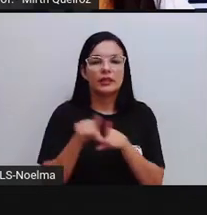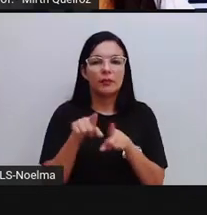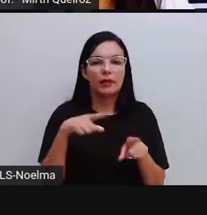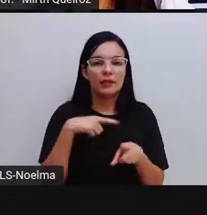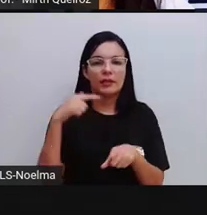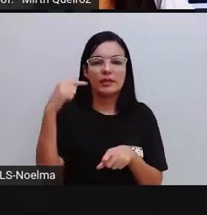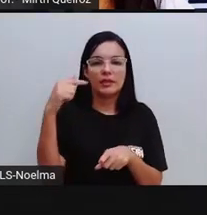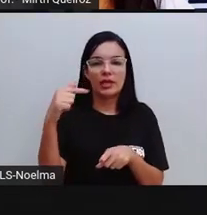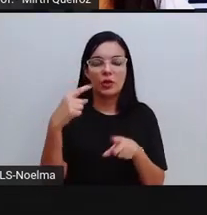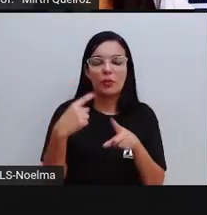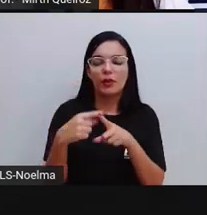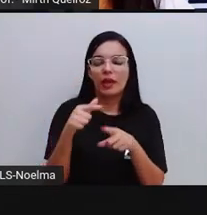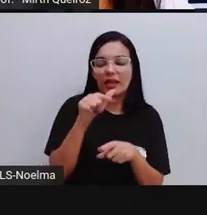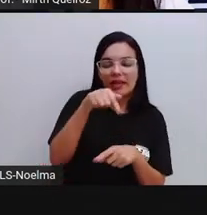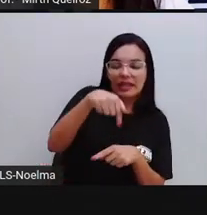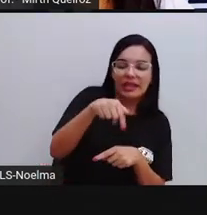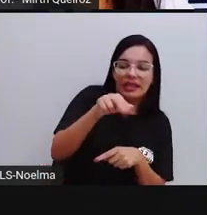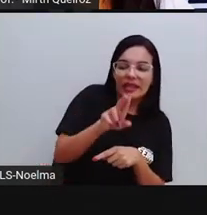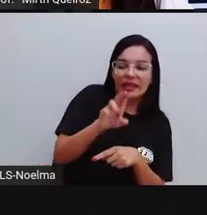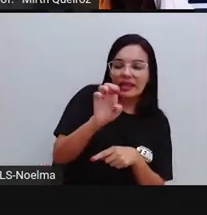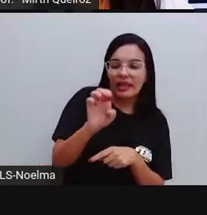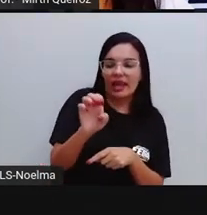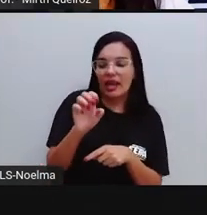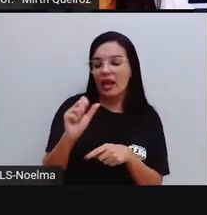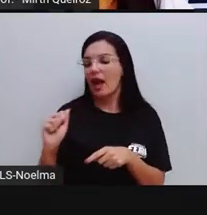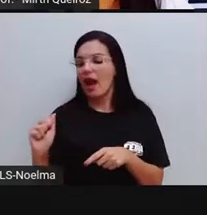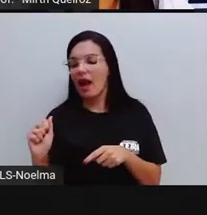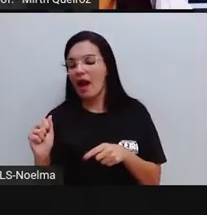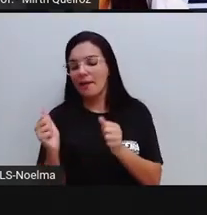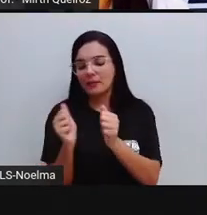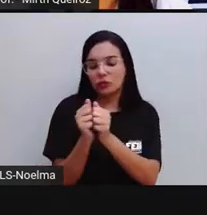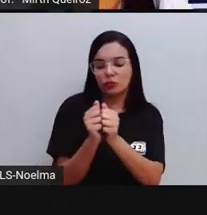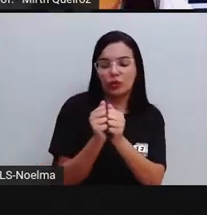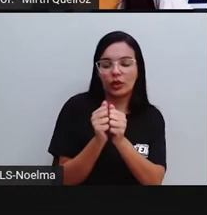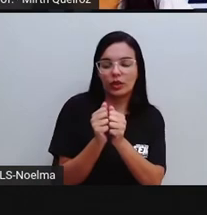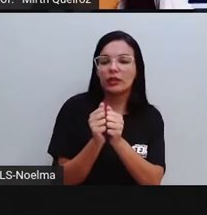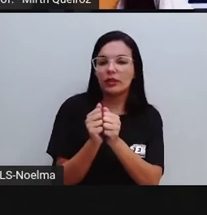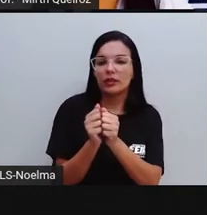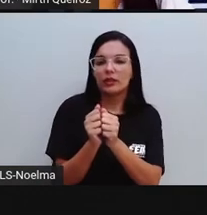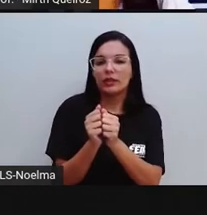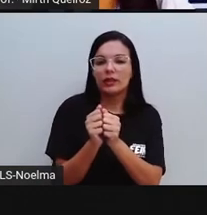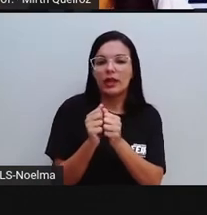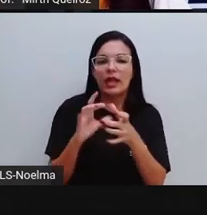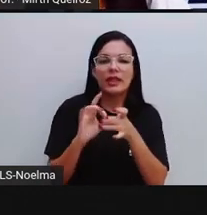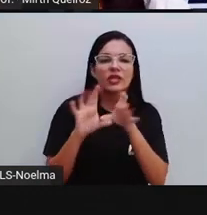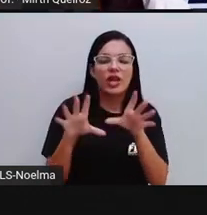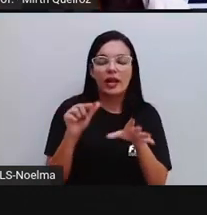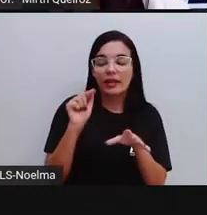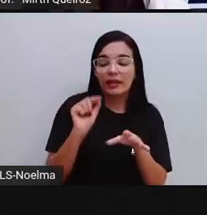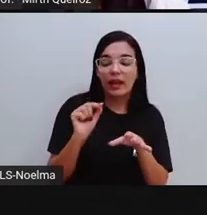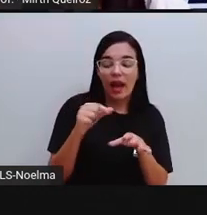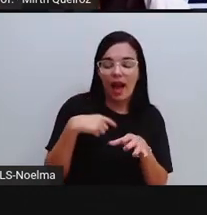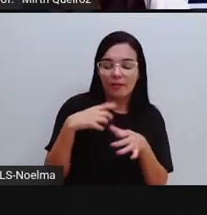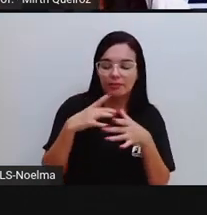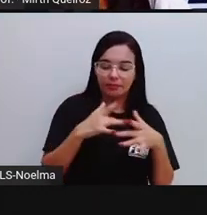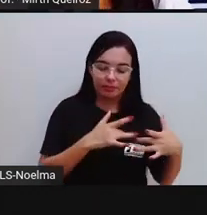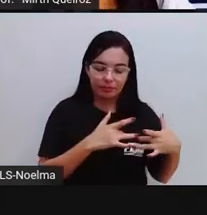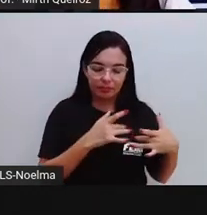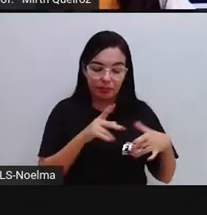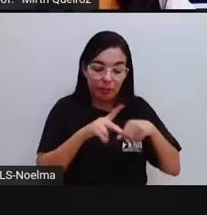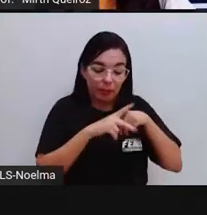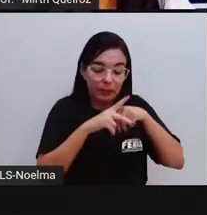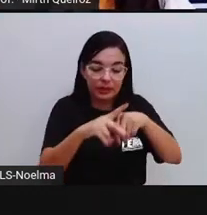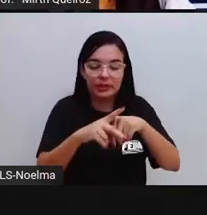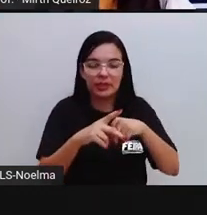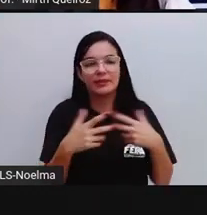1, 2, 3, 4, 5, 6, 7. Esse que e a é contado como uma só. Porque a gente fala assim, ó. E deixar que a poesia...